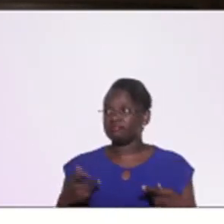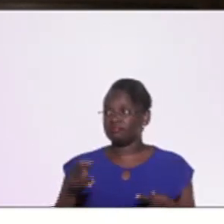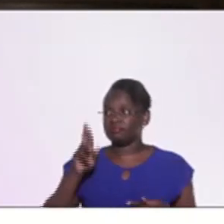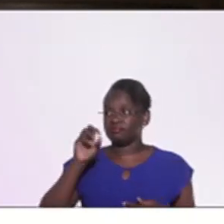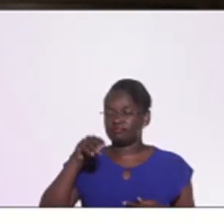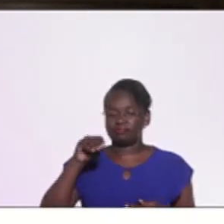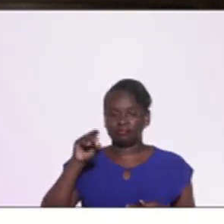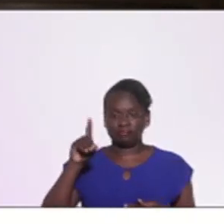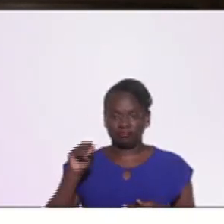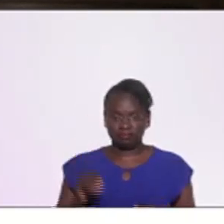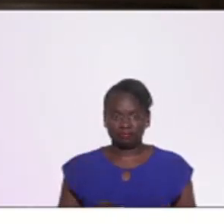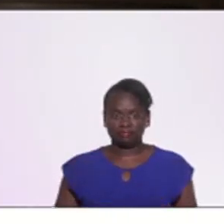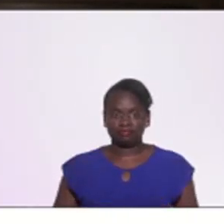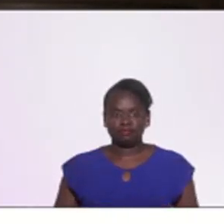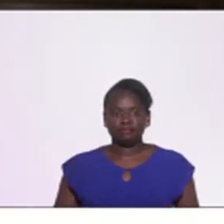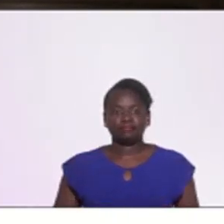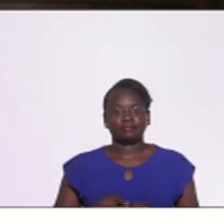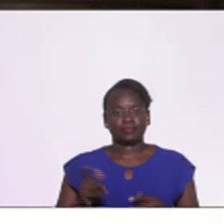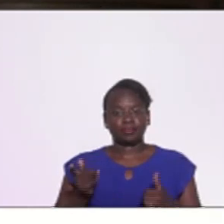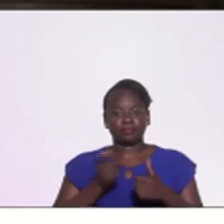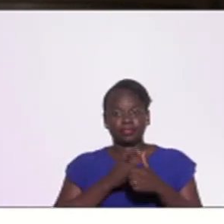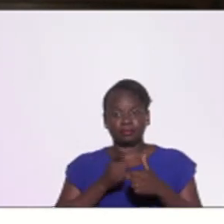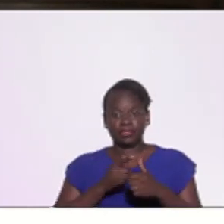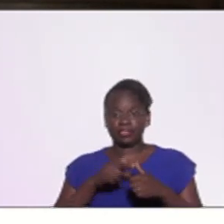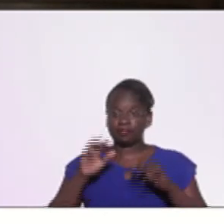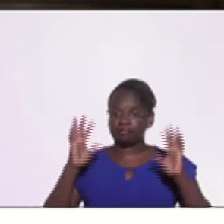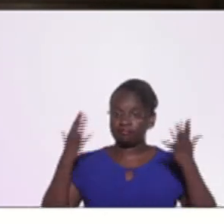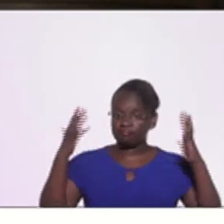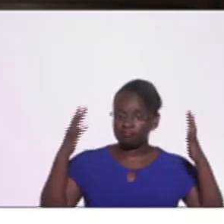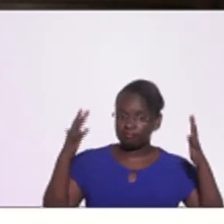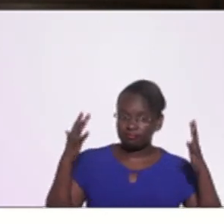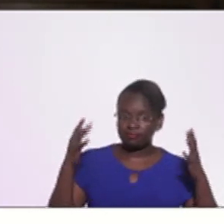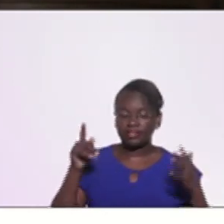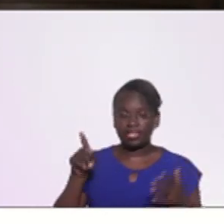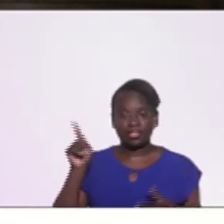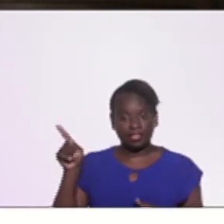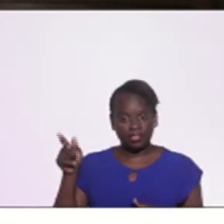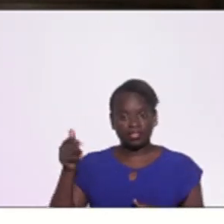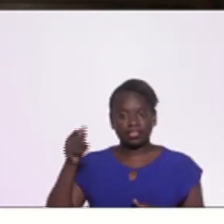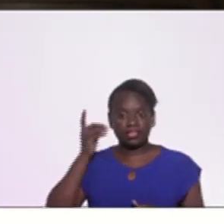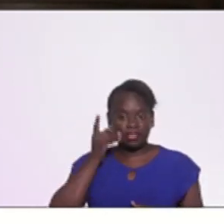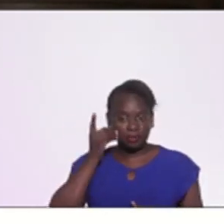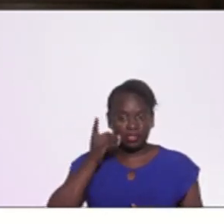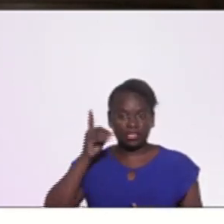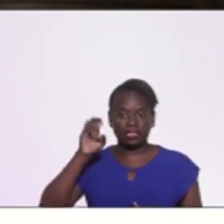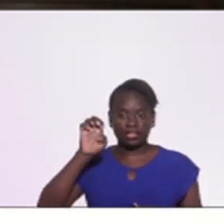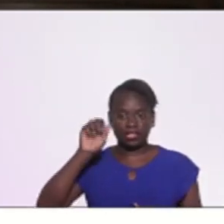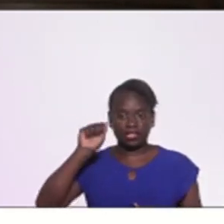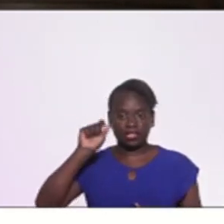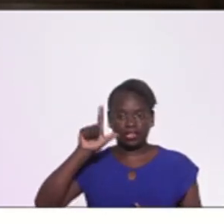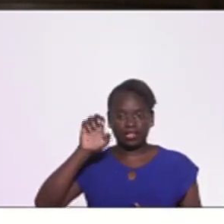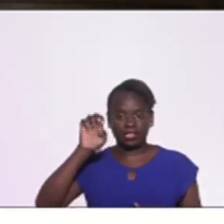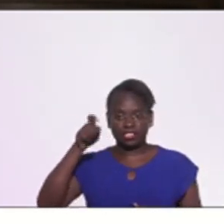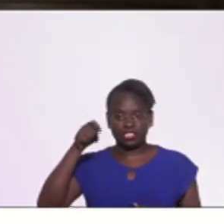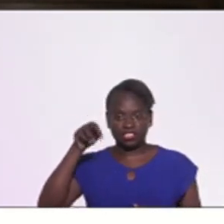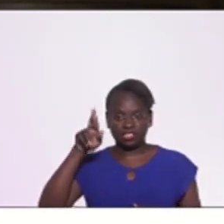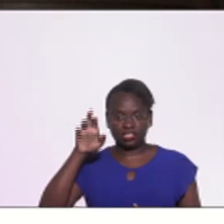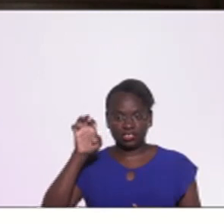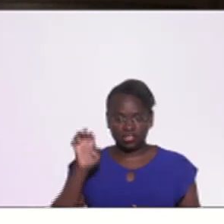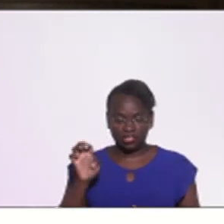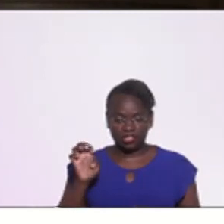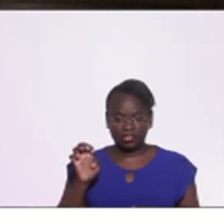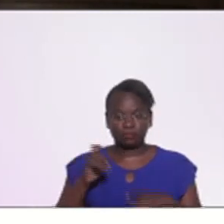Ronaldo. E as primeiras felicitações vão para o deputado Alexandre Knoploch,